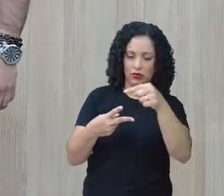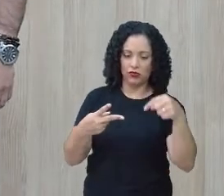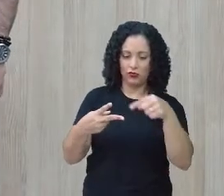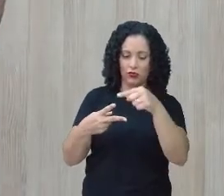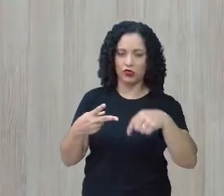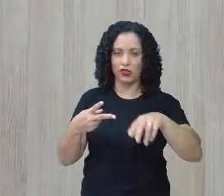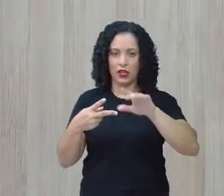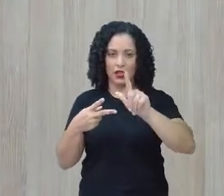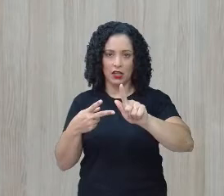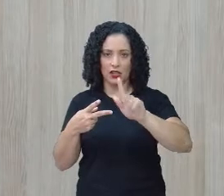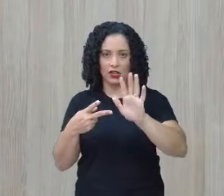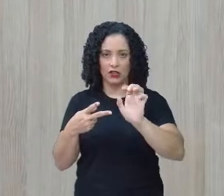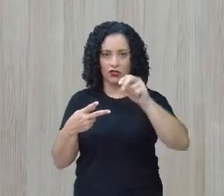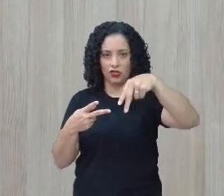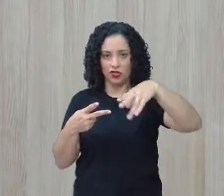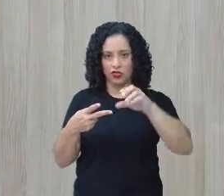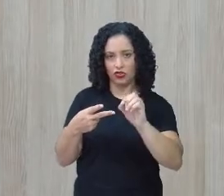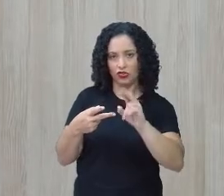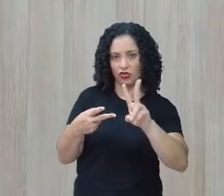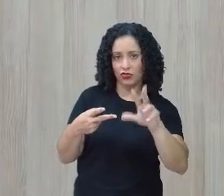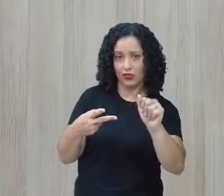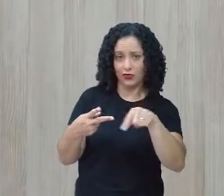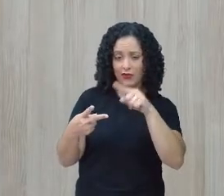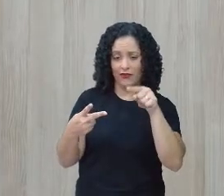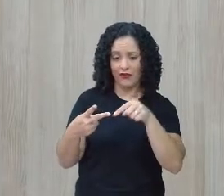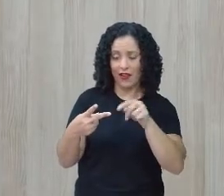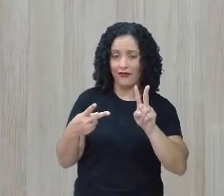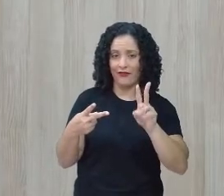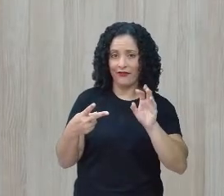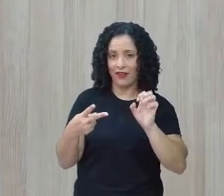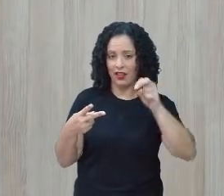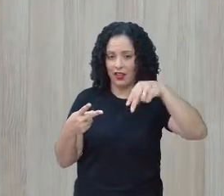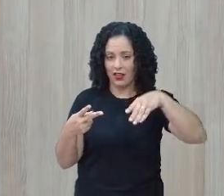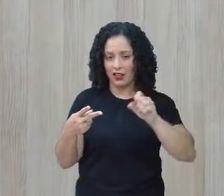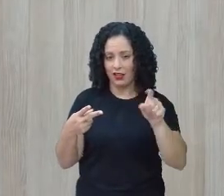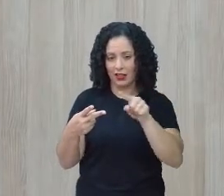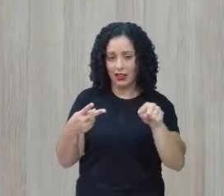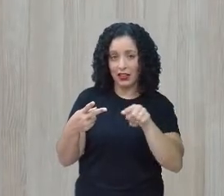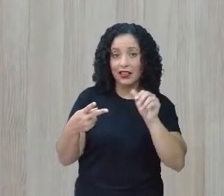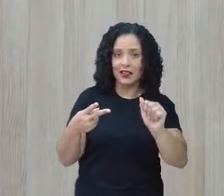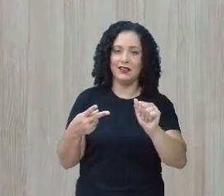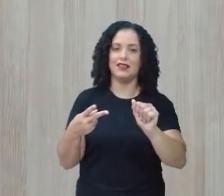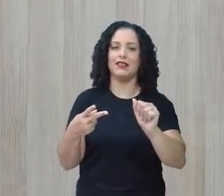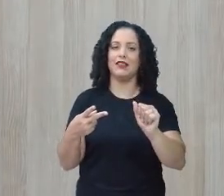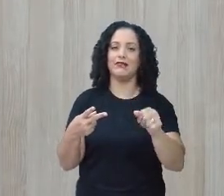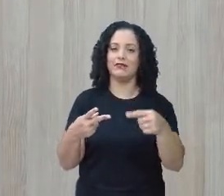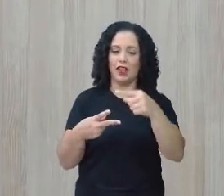né? Então, tentando evitar também esse monopólio aí, né, ou seja,